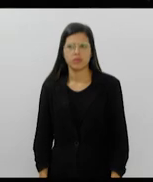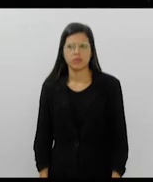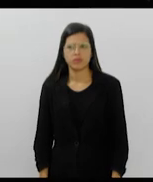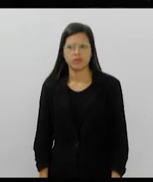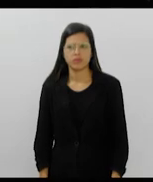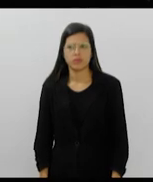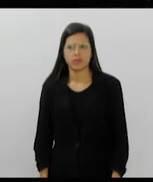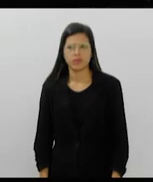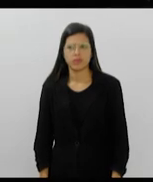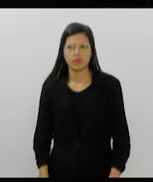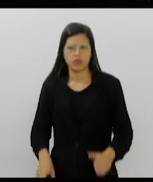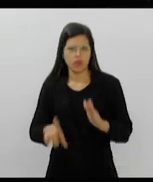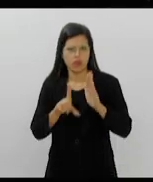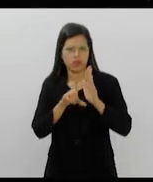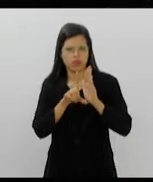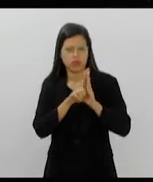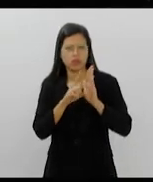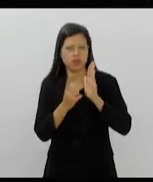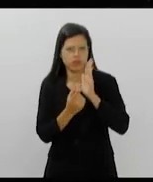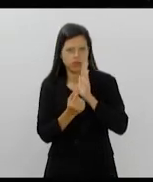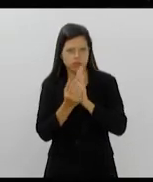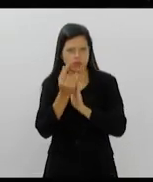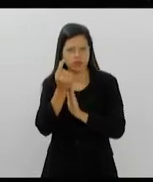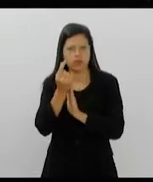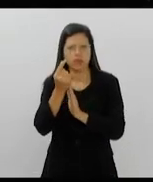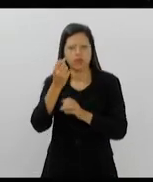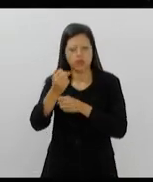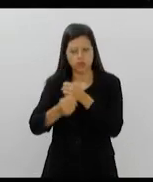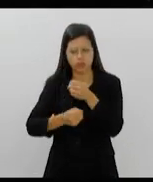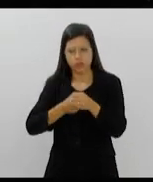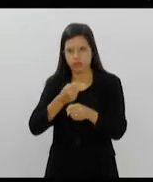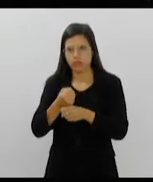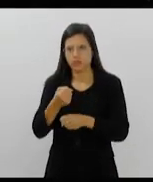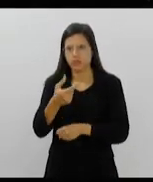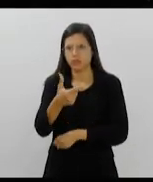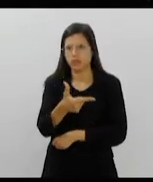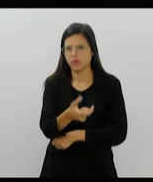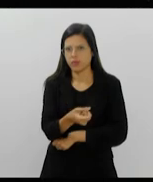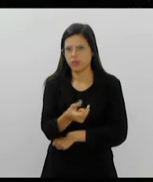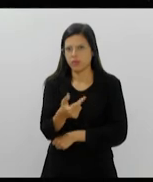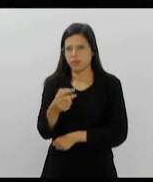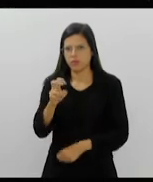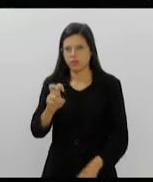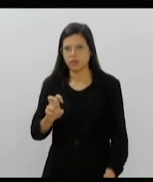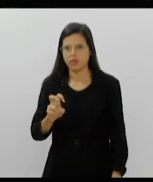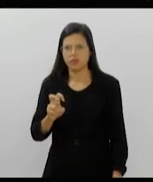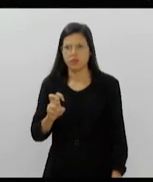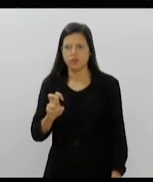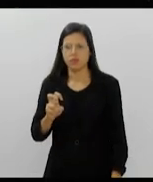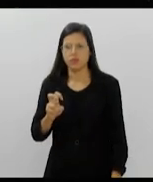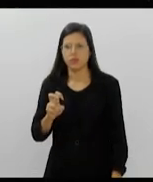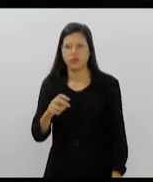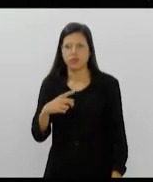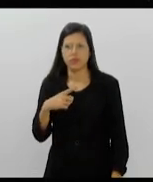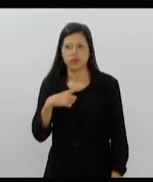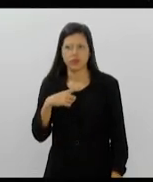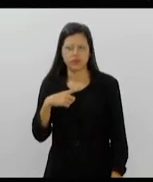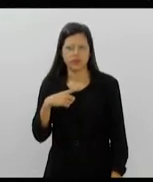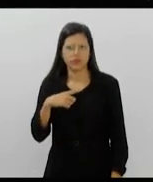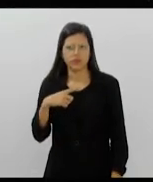a Lei de Orçamento Anual para 2025, que traz um déficit